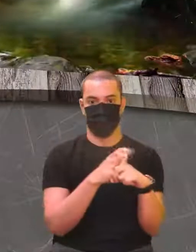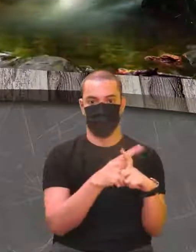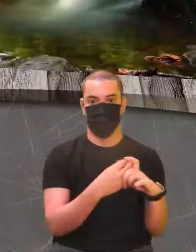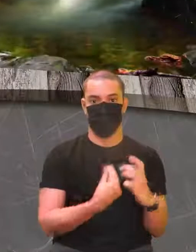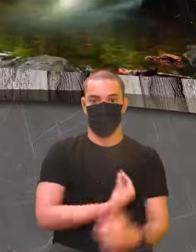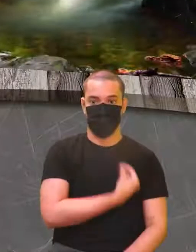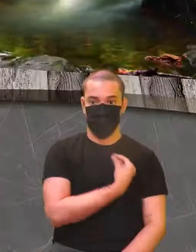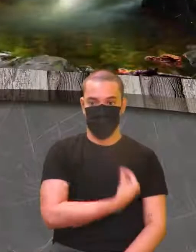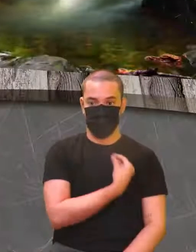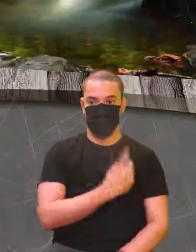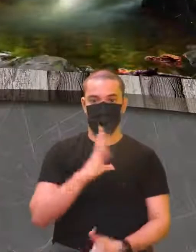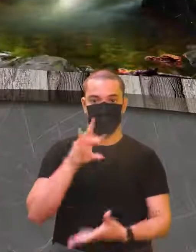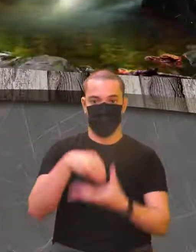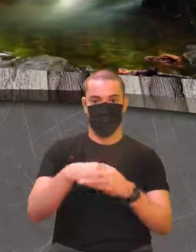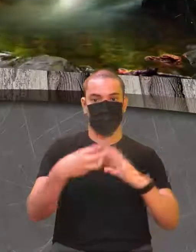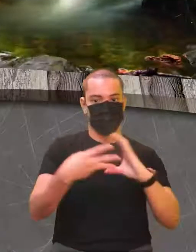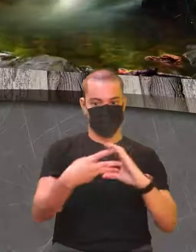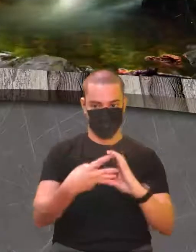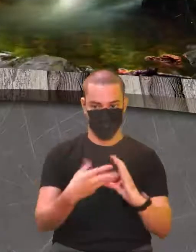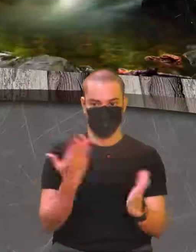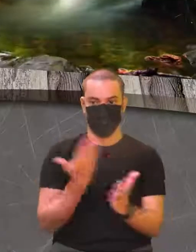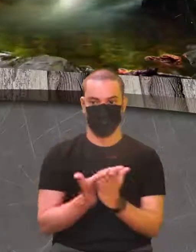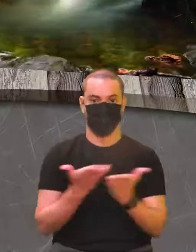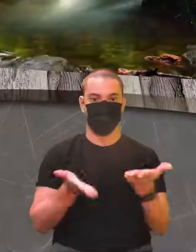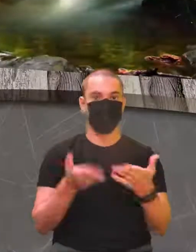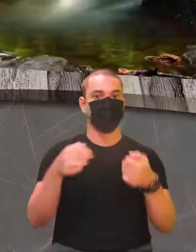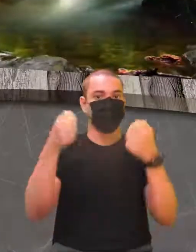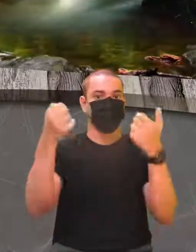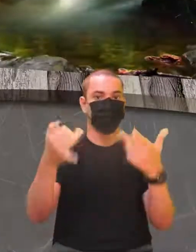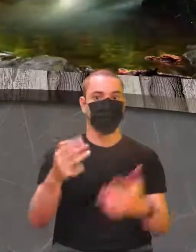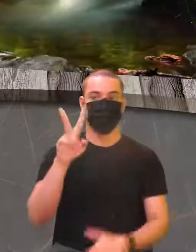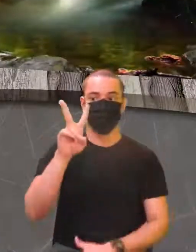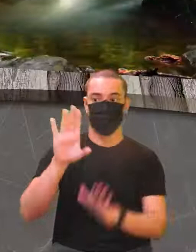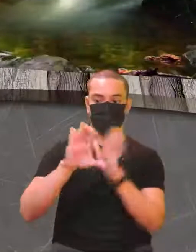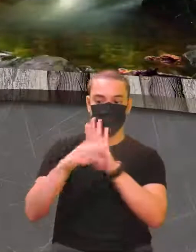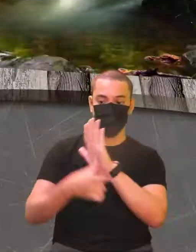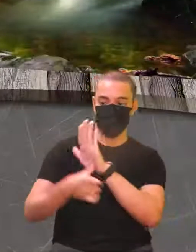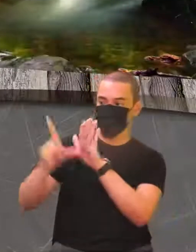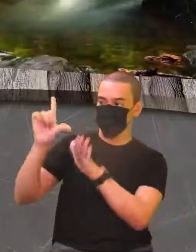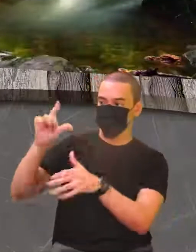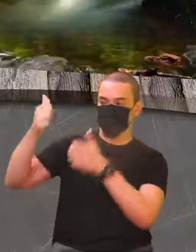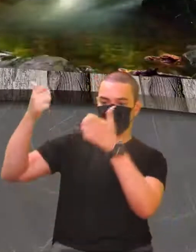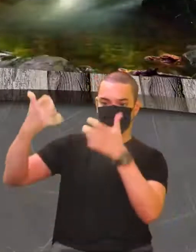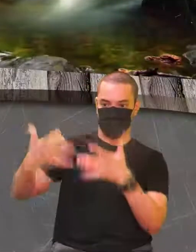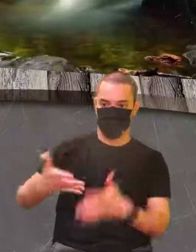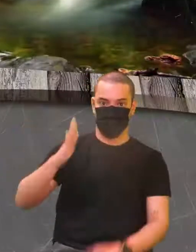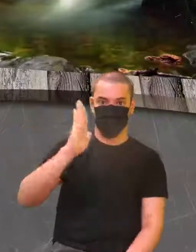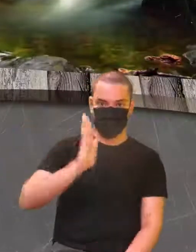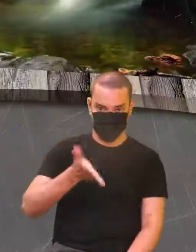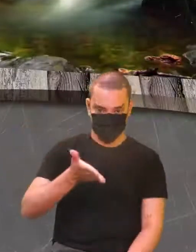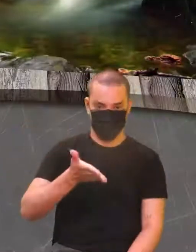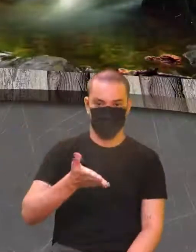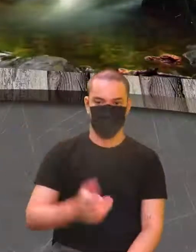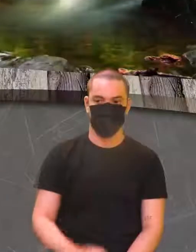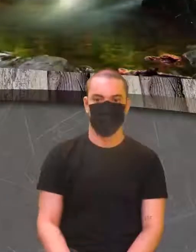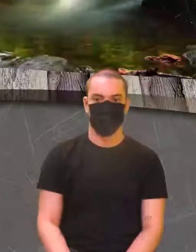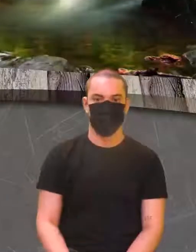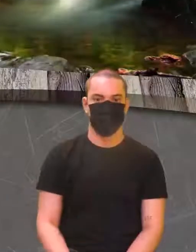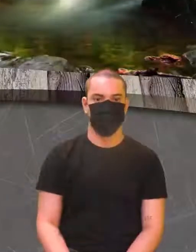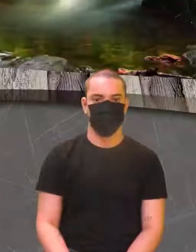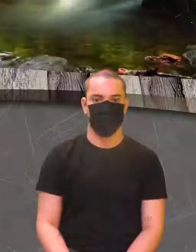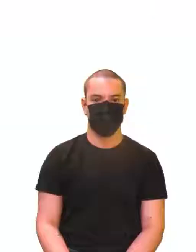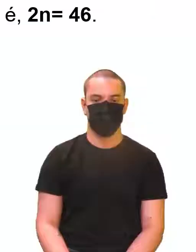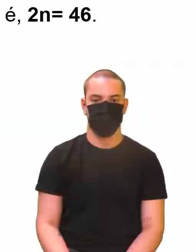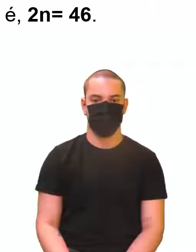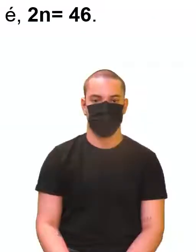nossas células. E essa aula a gente vai ver dois conceitos que nós já falamos anteriormente, tá bom? Vamos lá, joga